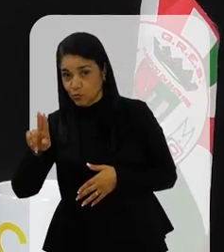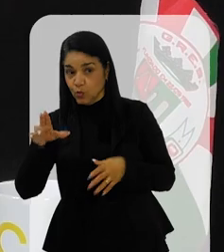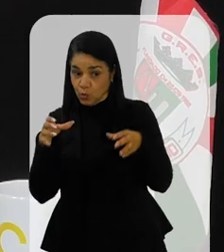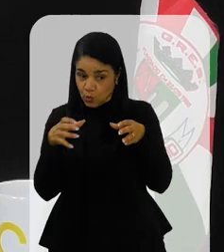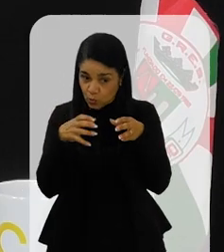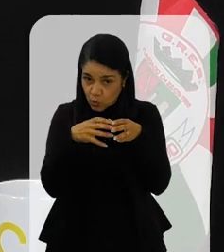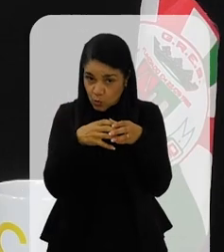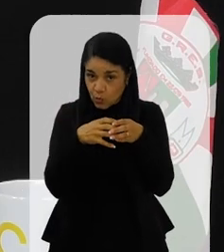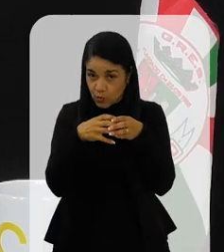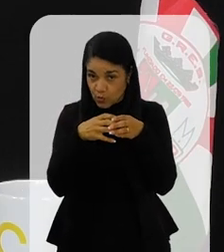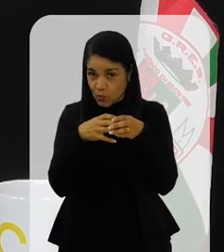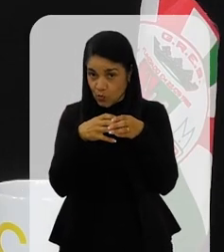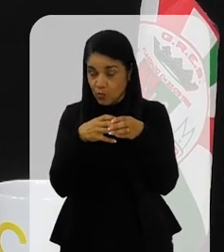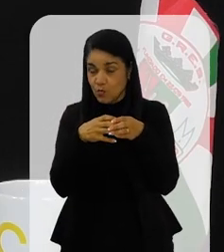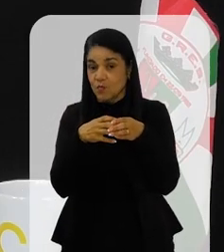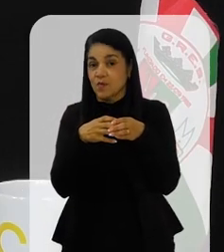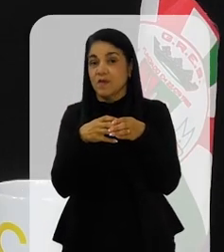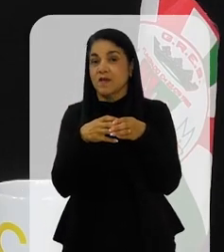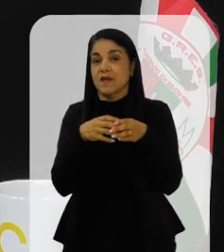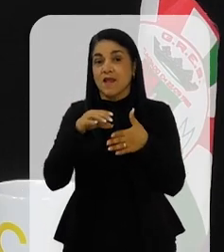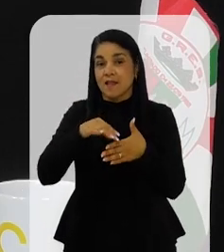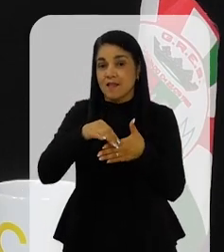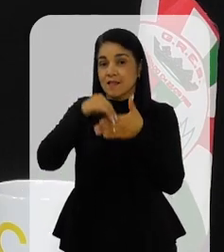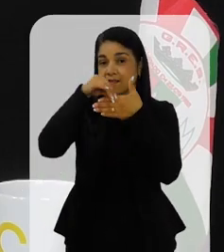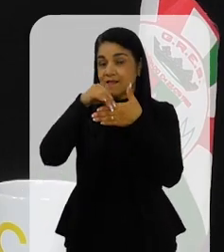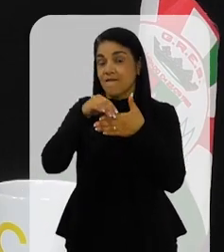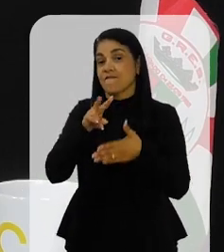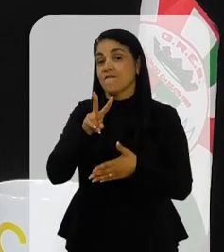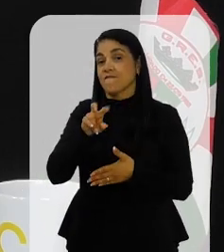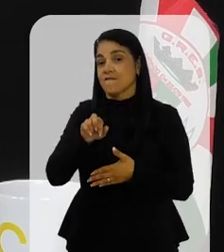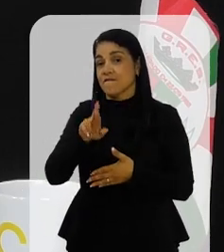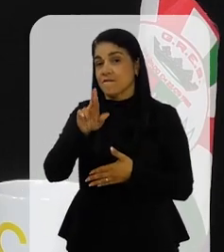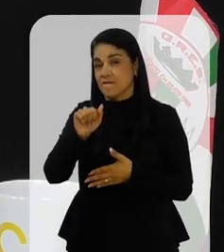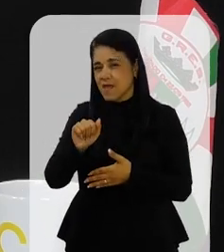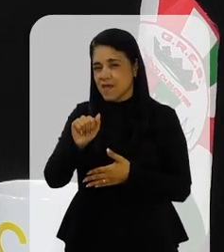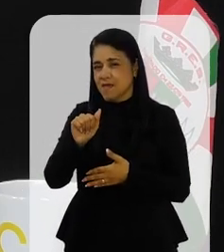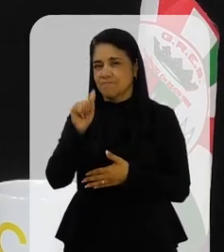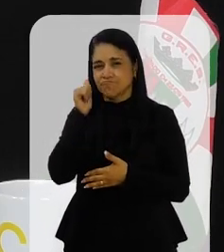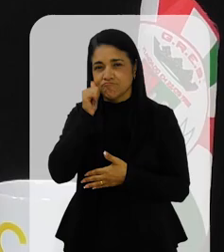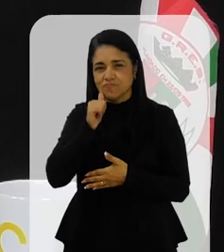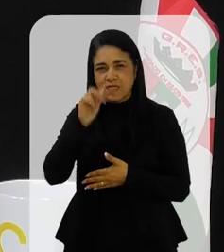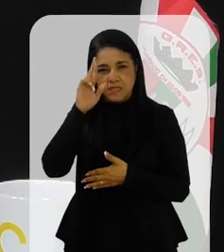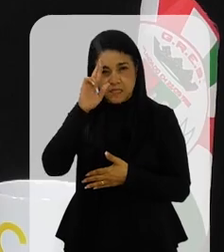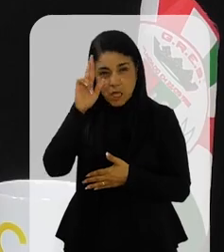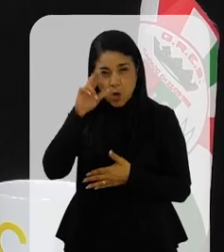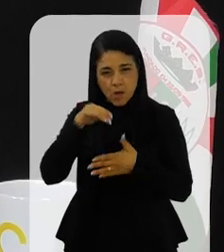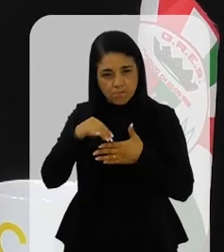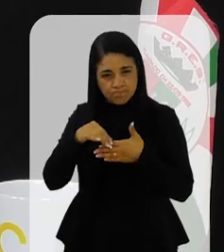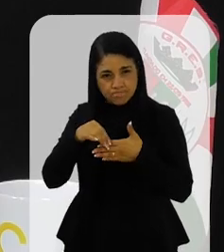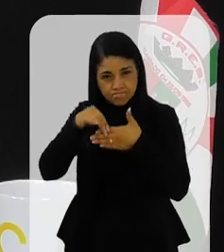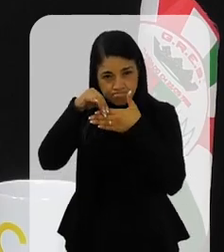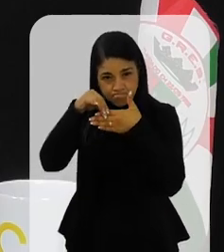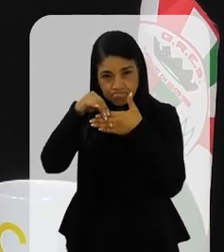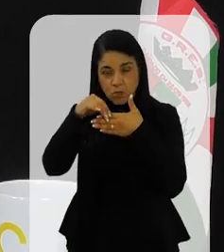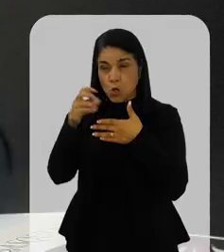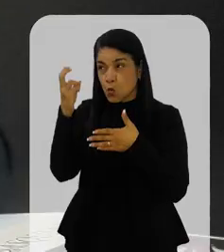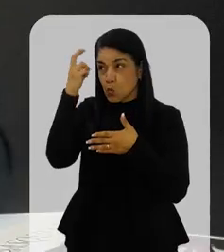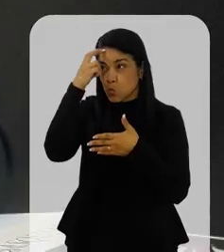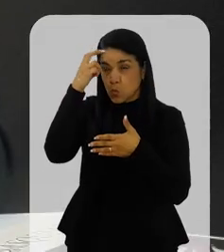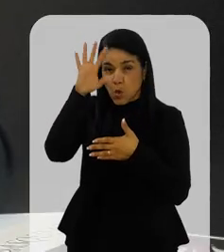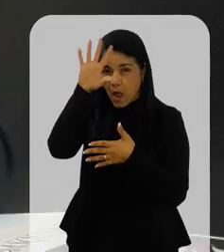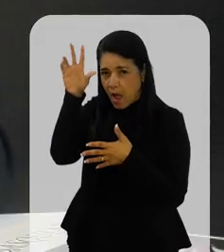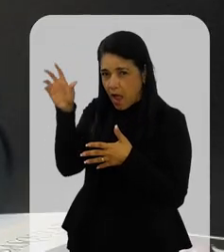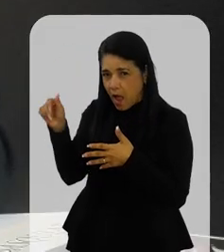o Aguibara Dudu, que era liderado pela Vera, que era uma senhora, né, militante de